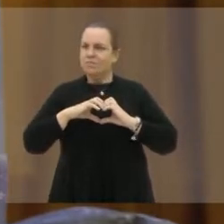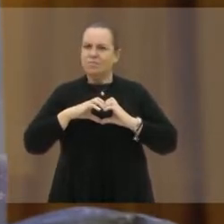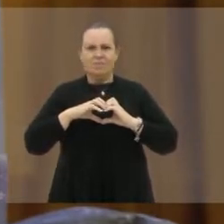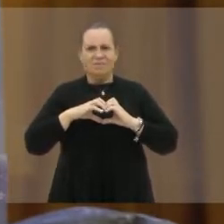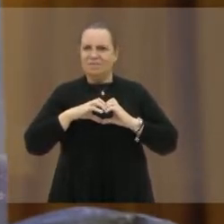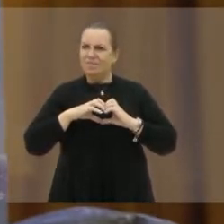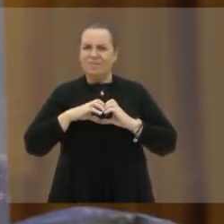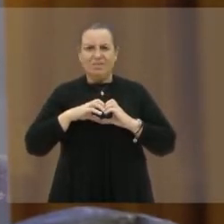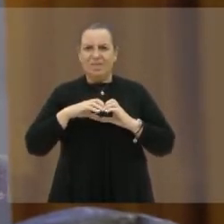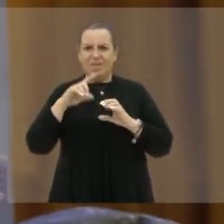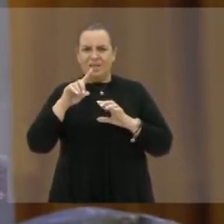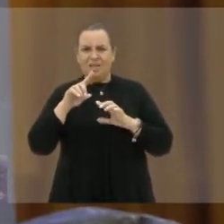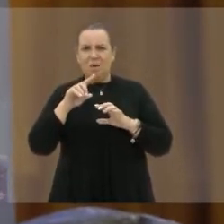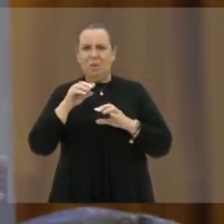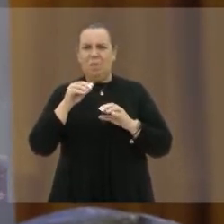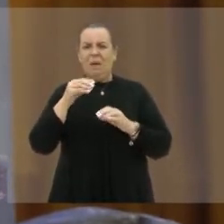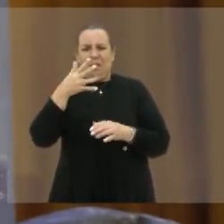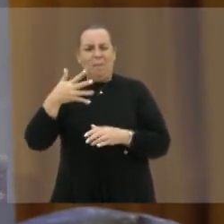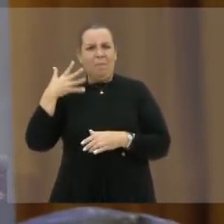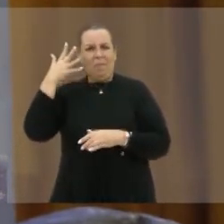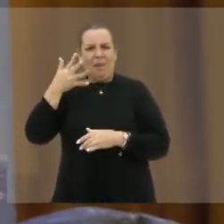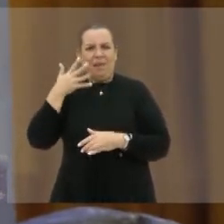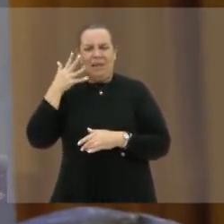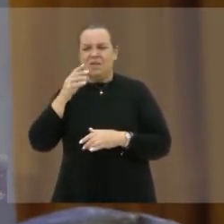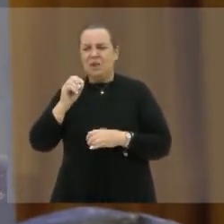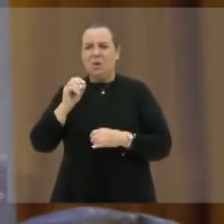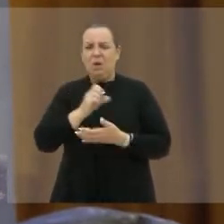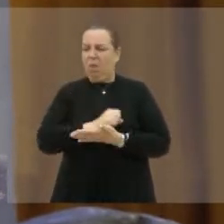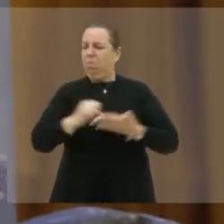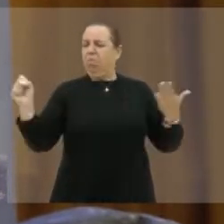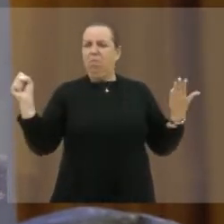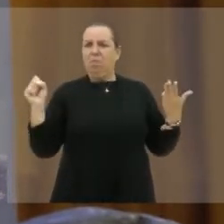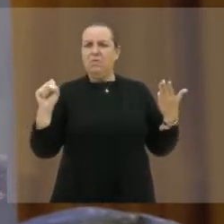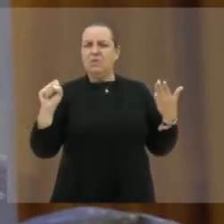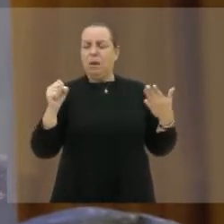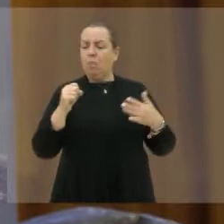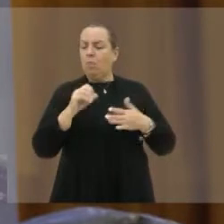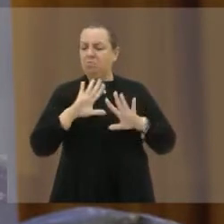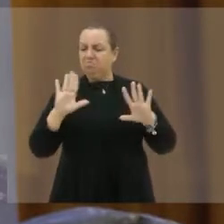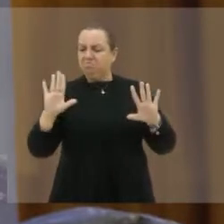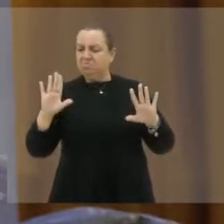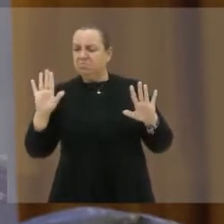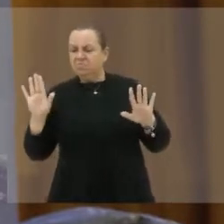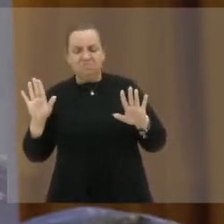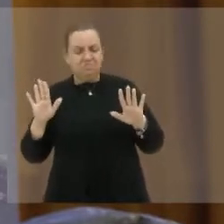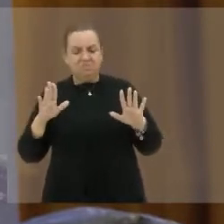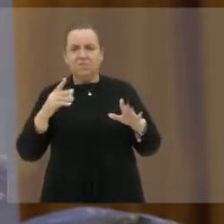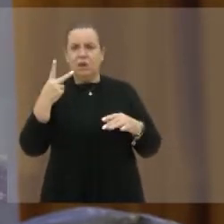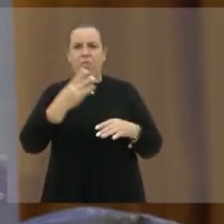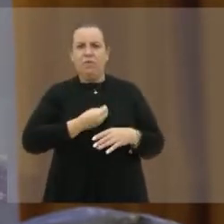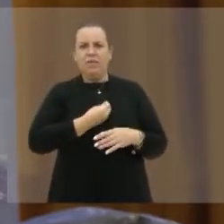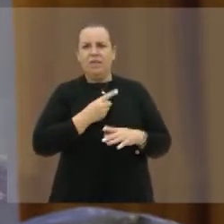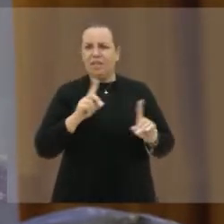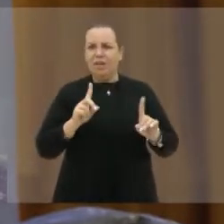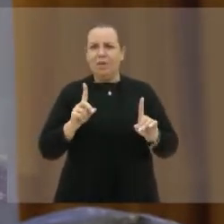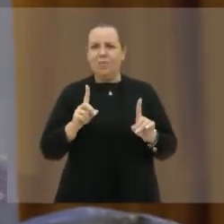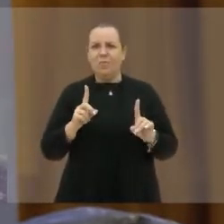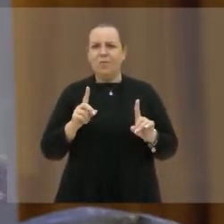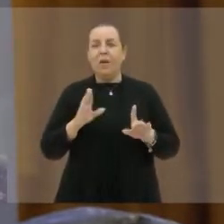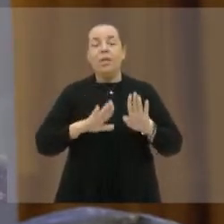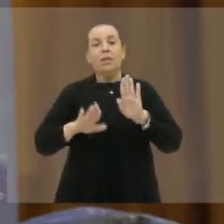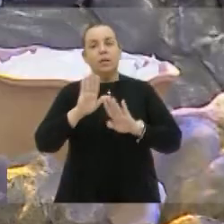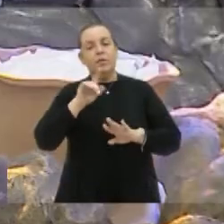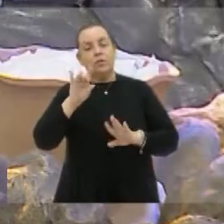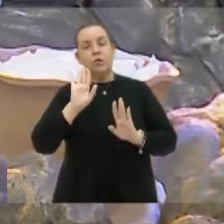pregação agora passe vazio, passe em branco, ou desperdice a graça que Deus está derramando na sua vida. Talvez você seja